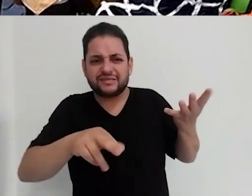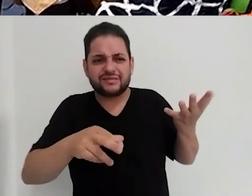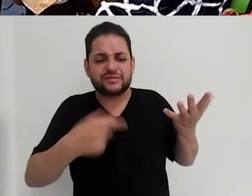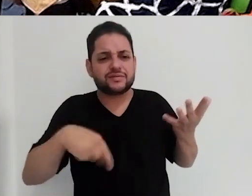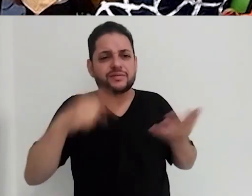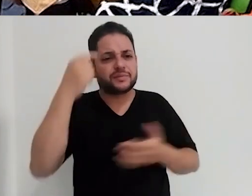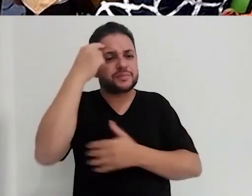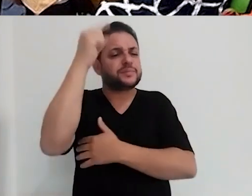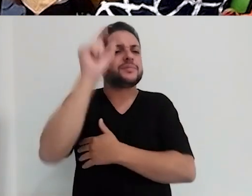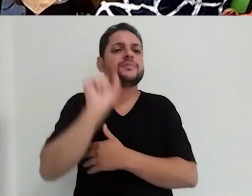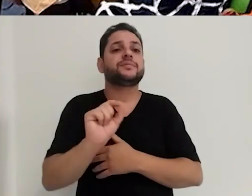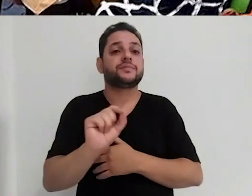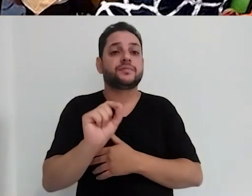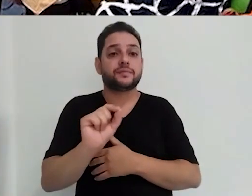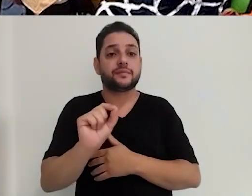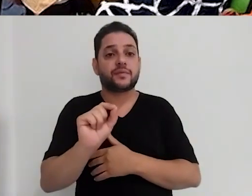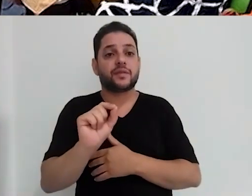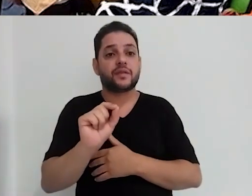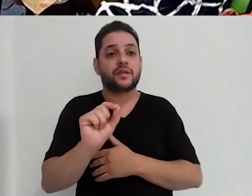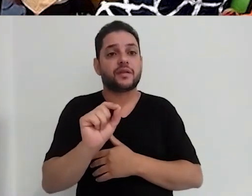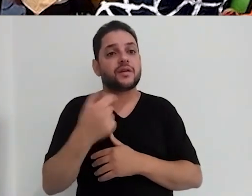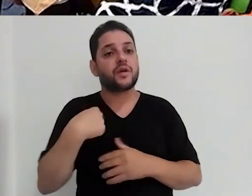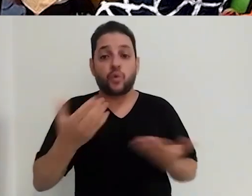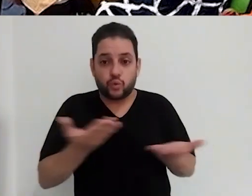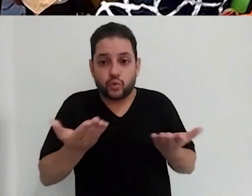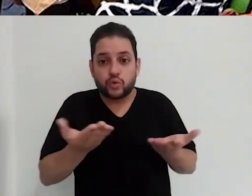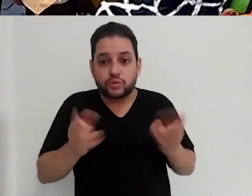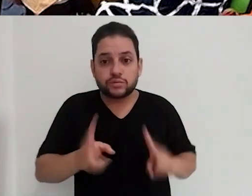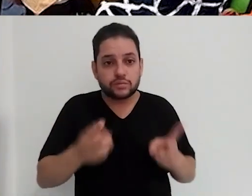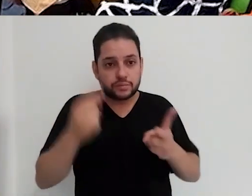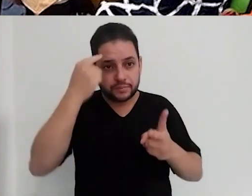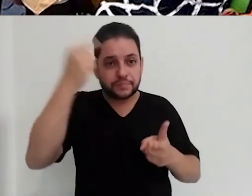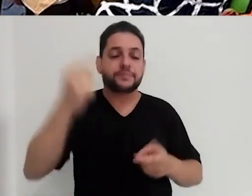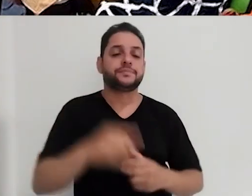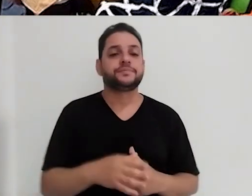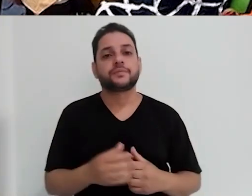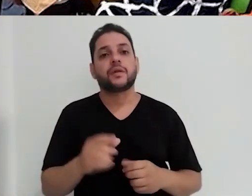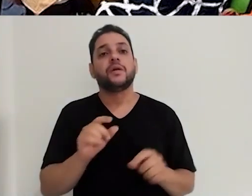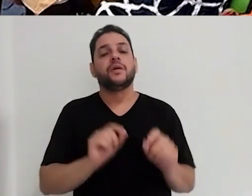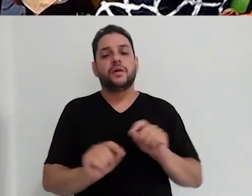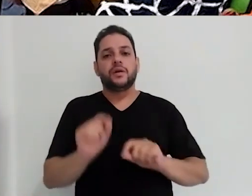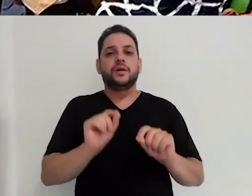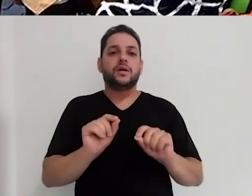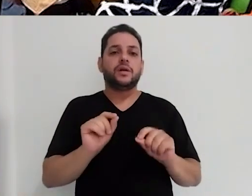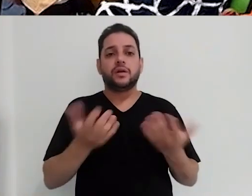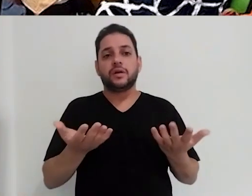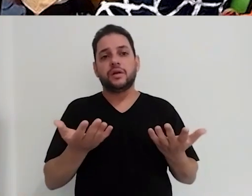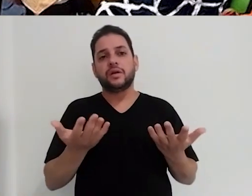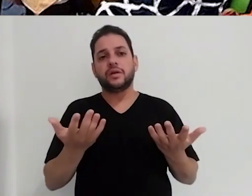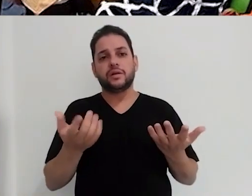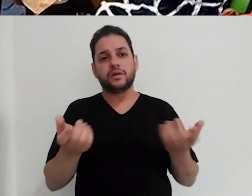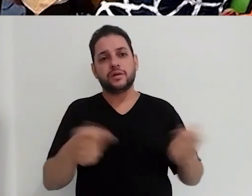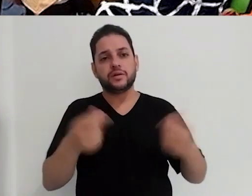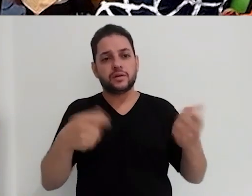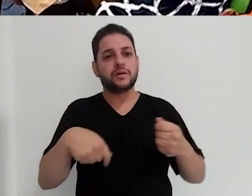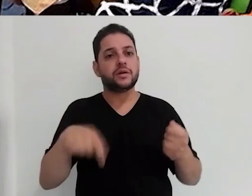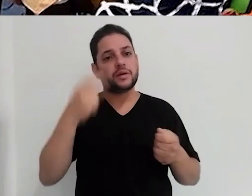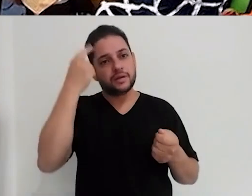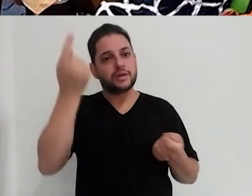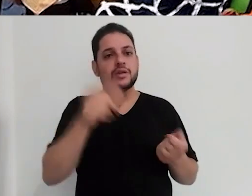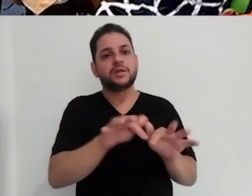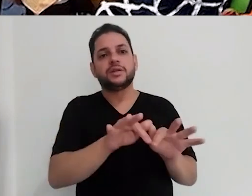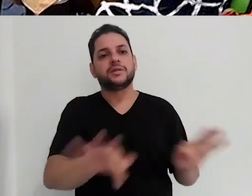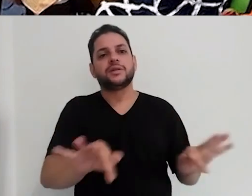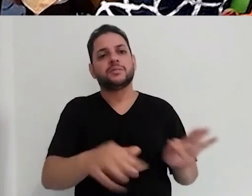naquele momento, que é o que eu continuo pensando, é que essa é uma dessas maneiras simplistas de você mostrar a coisa,